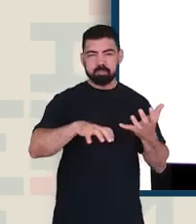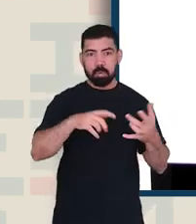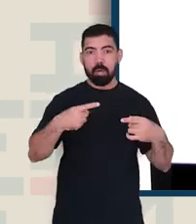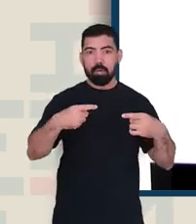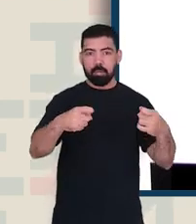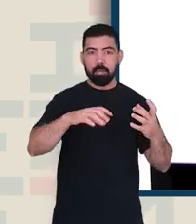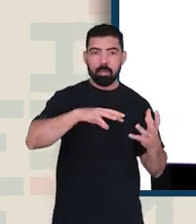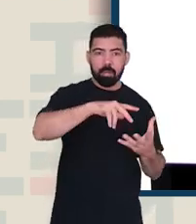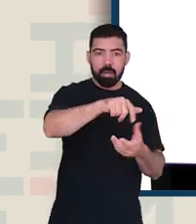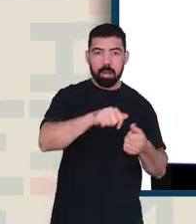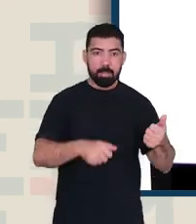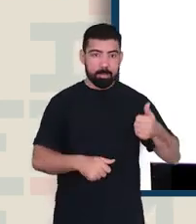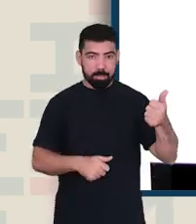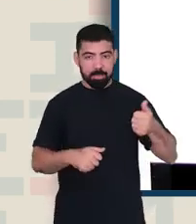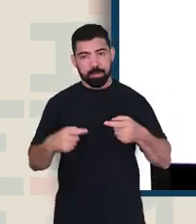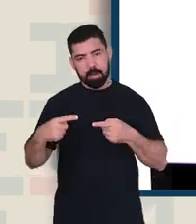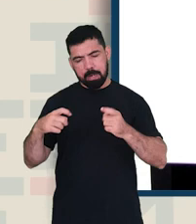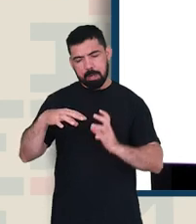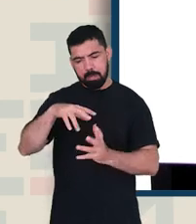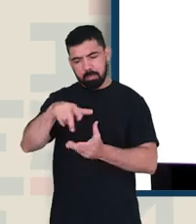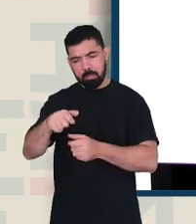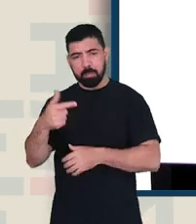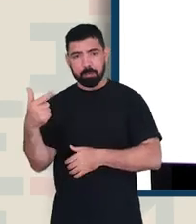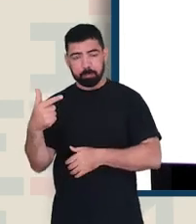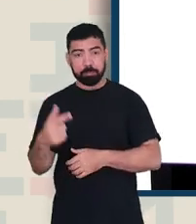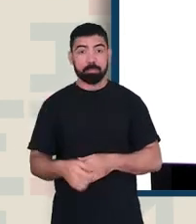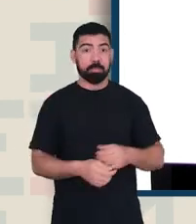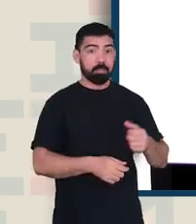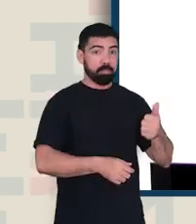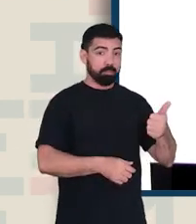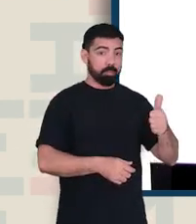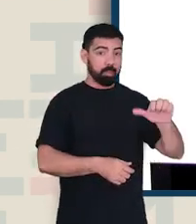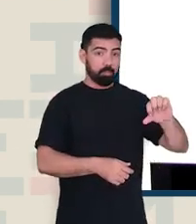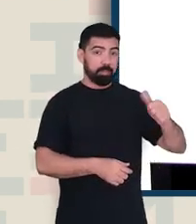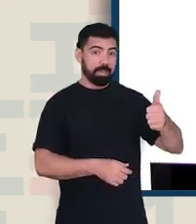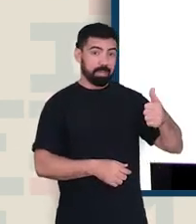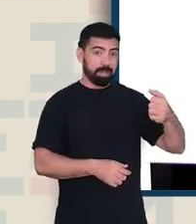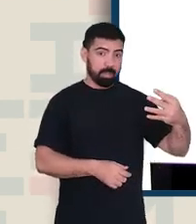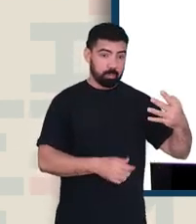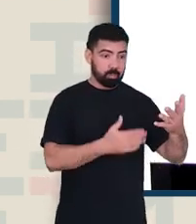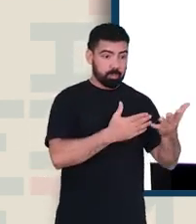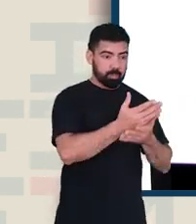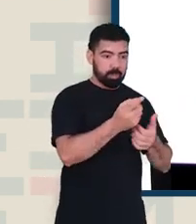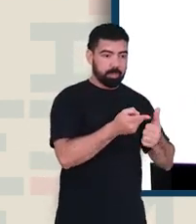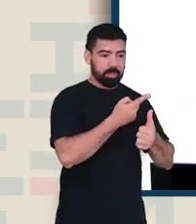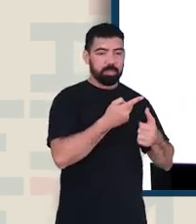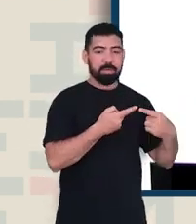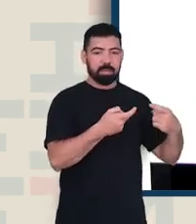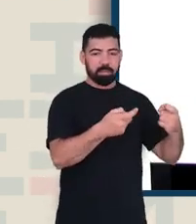Então, em 1914, começa a Primeira Guerra Mundial e